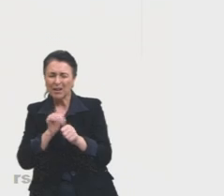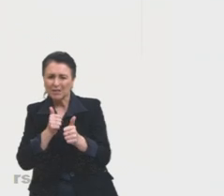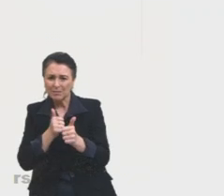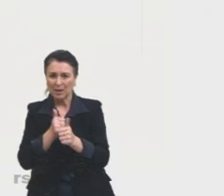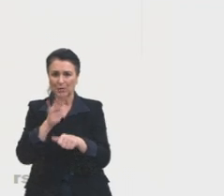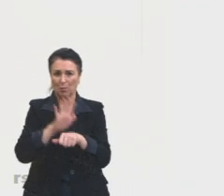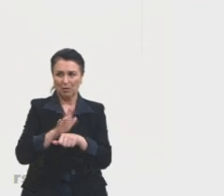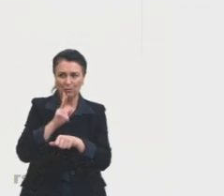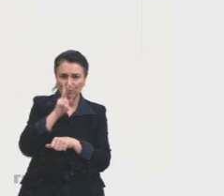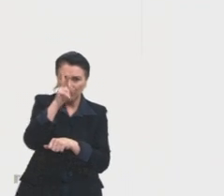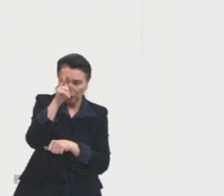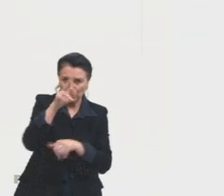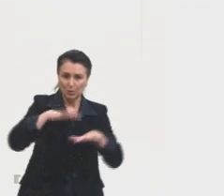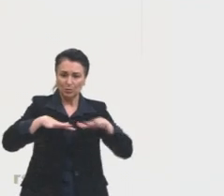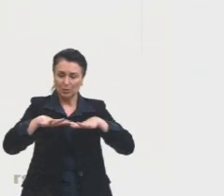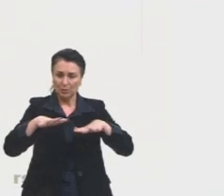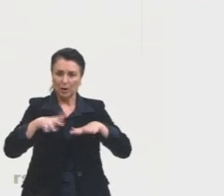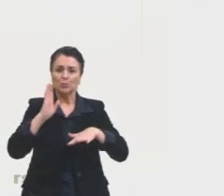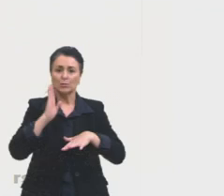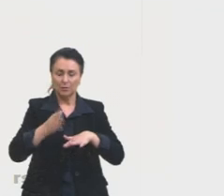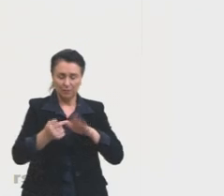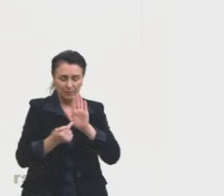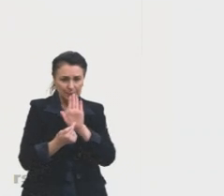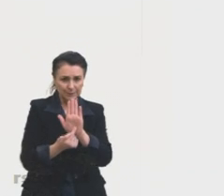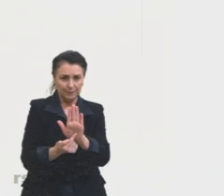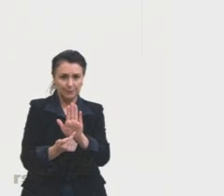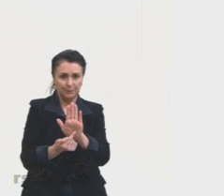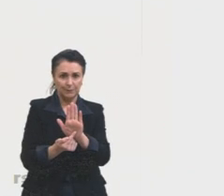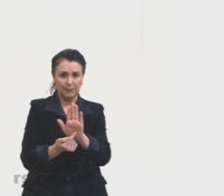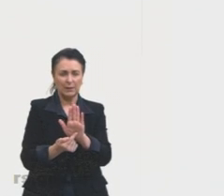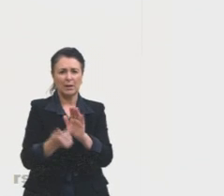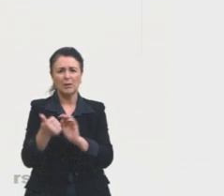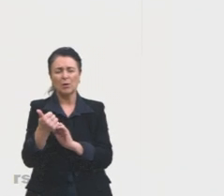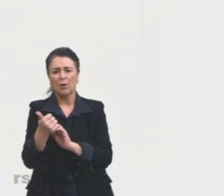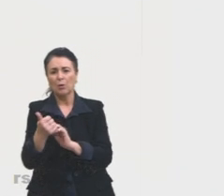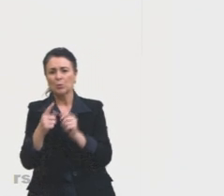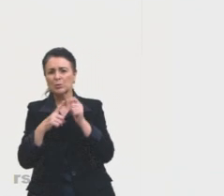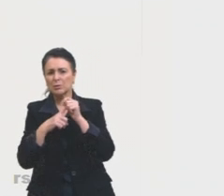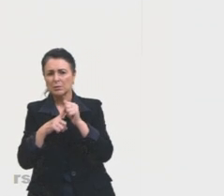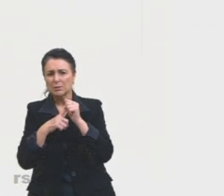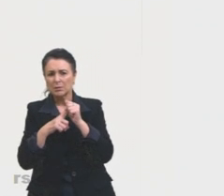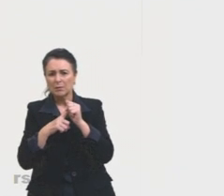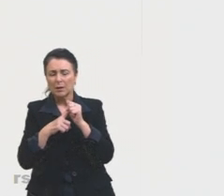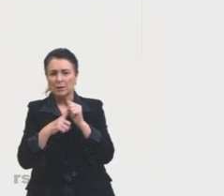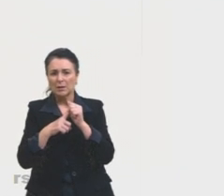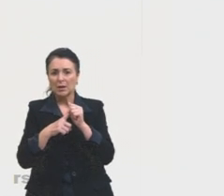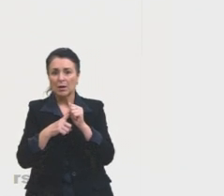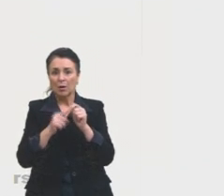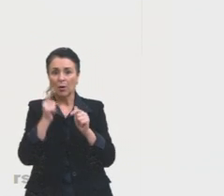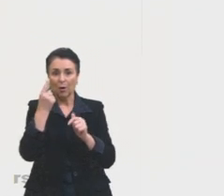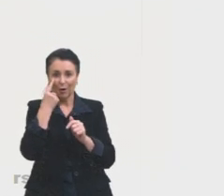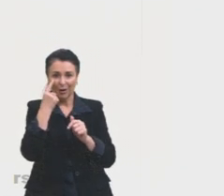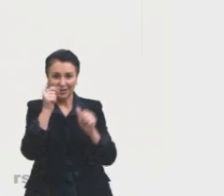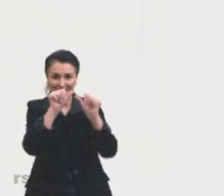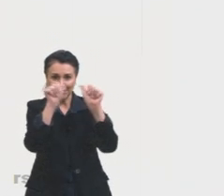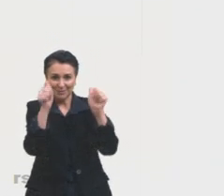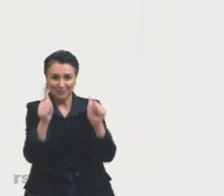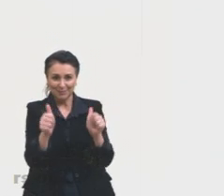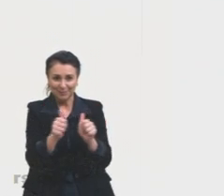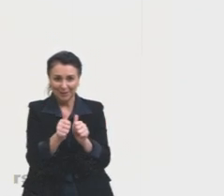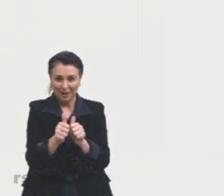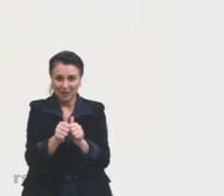é forte desses abalos sísmicos aqui tá onde nós temos as principais abalos sísmicos é e justamente vai mostrar ó e